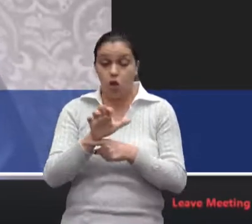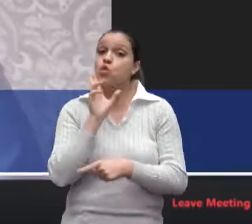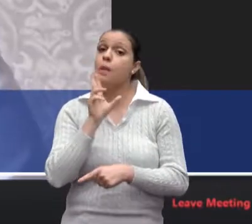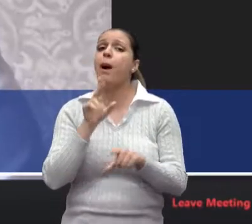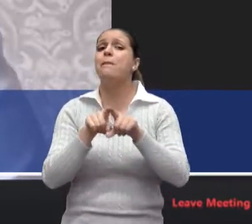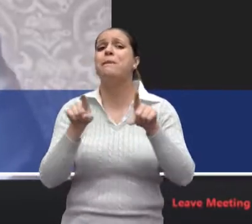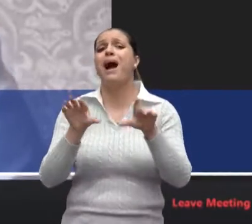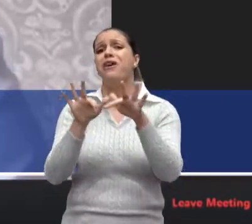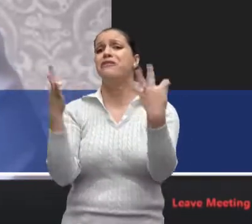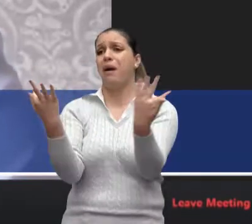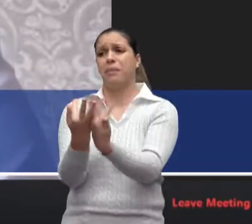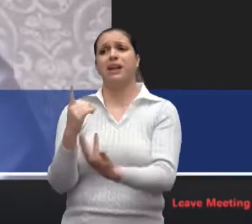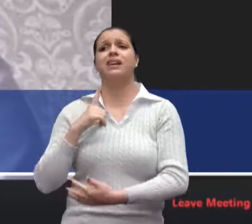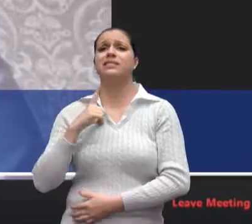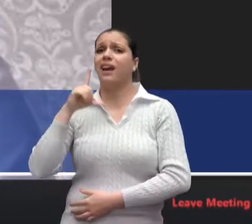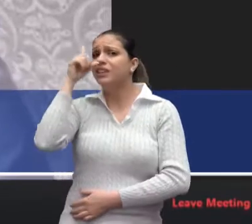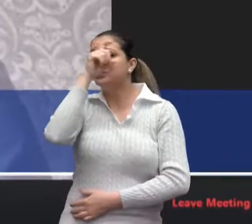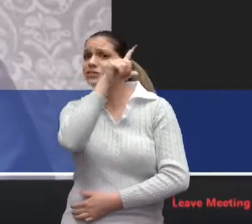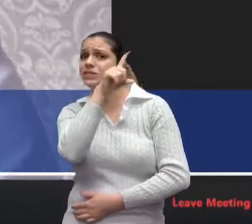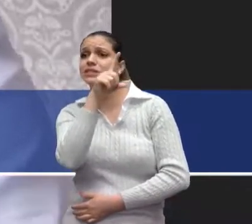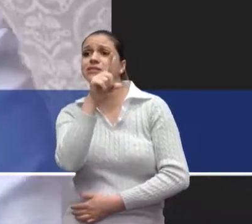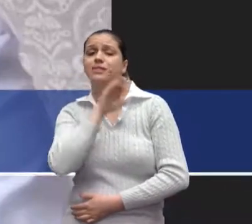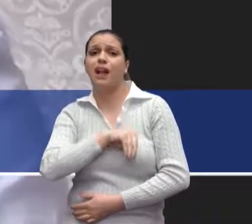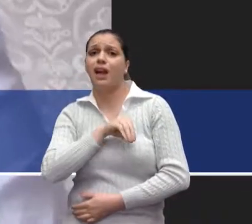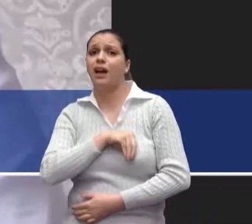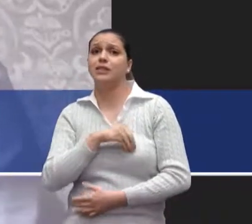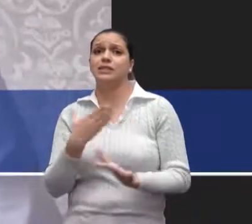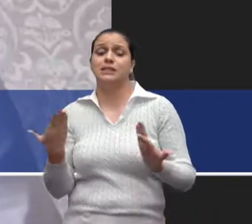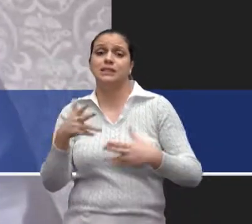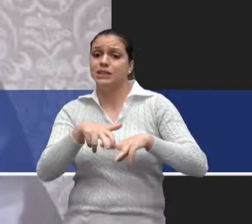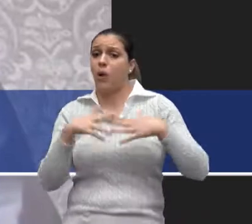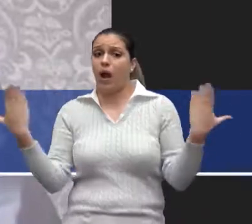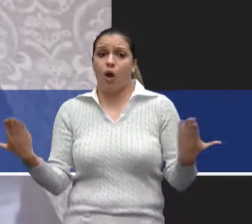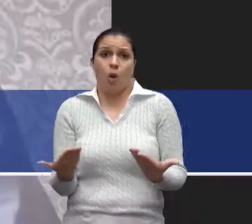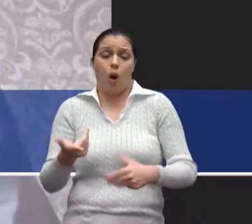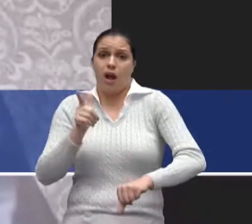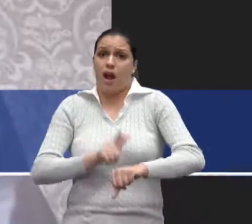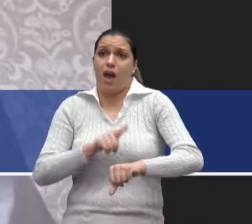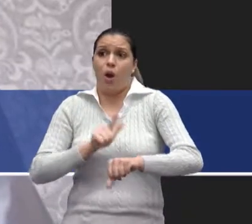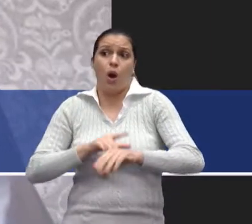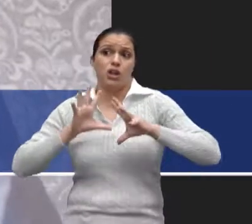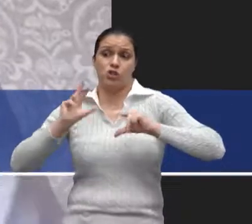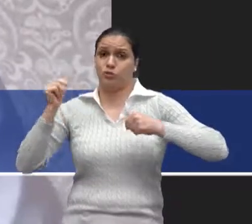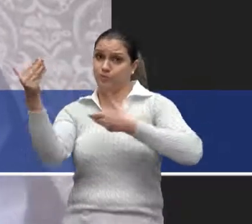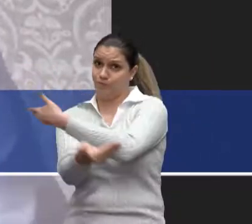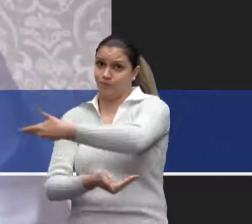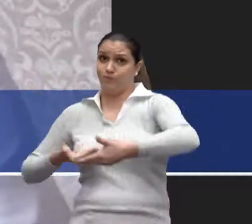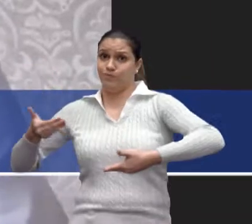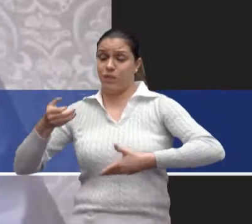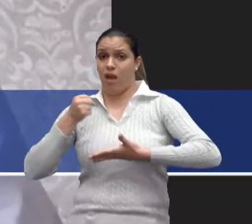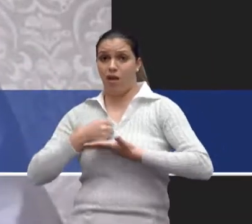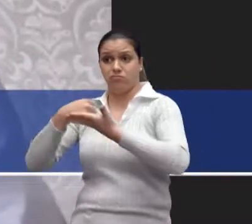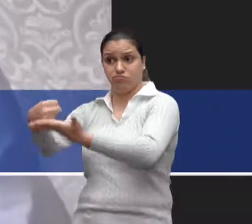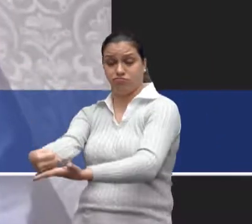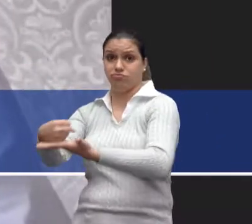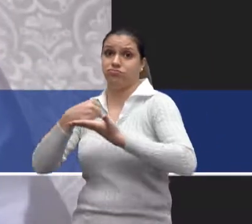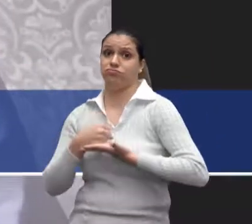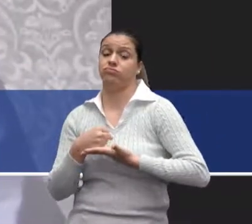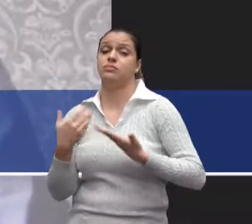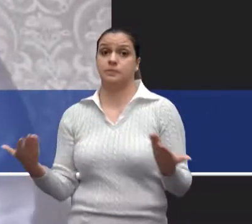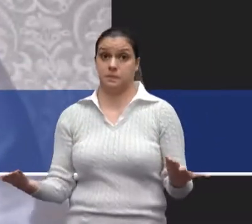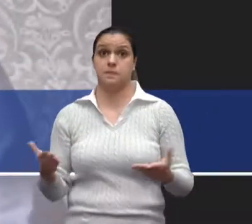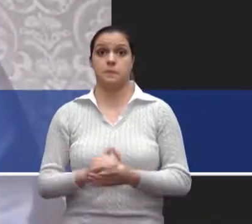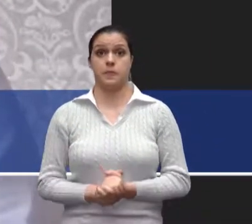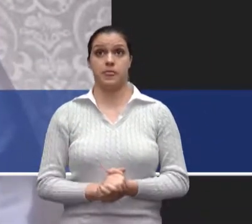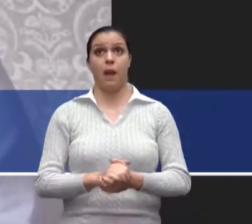tendo ainda diminuição do seu salário, mas ele tem alguém na sua família que está com dificuldade. Então é hora de um segurar na mão